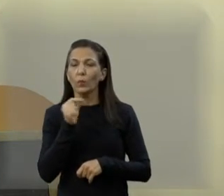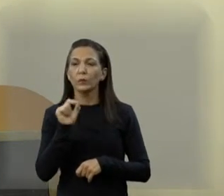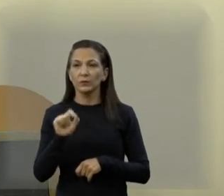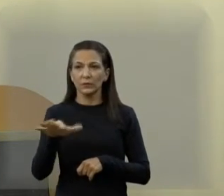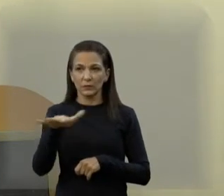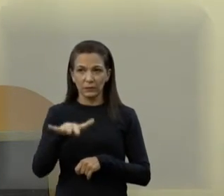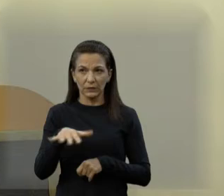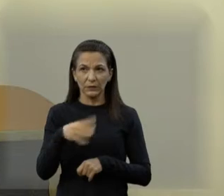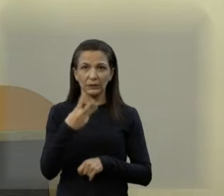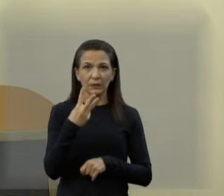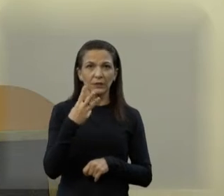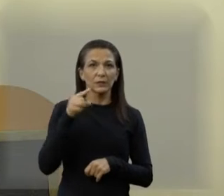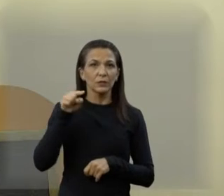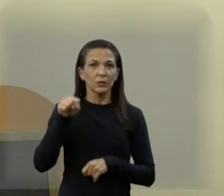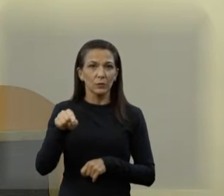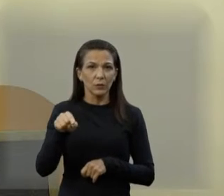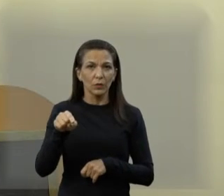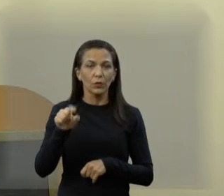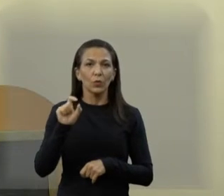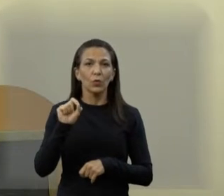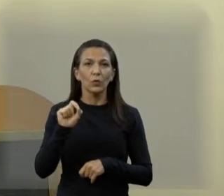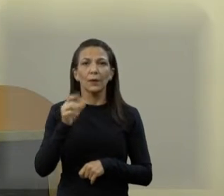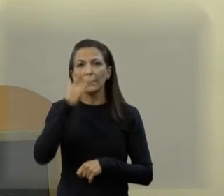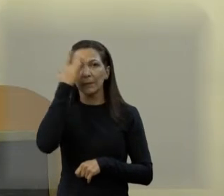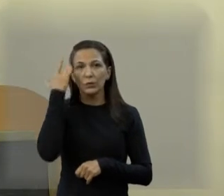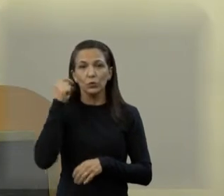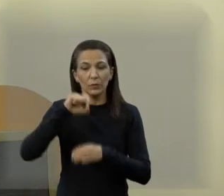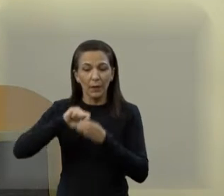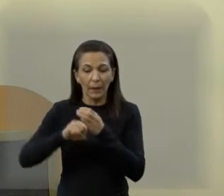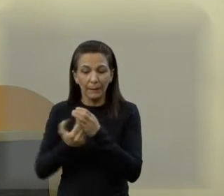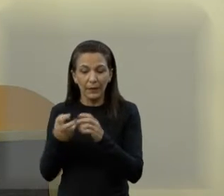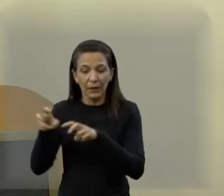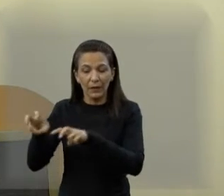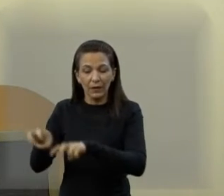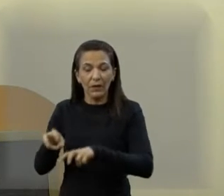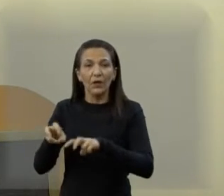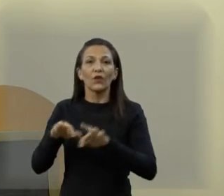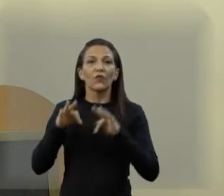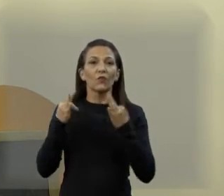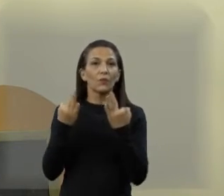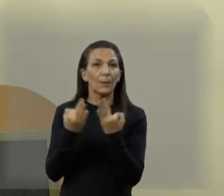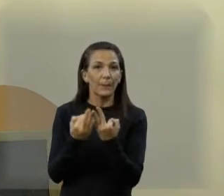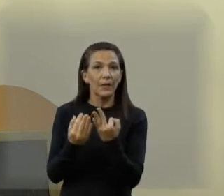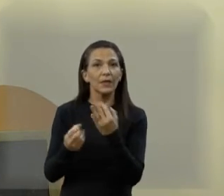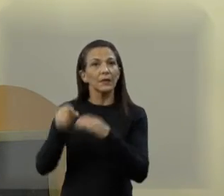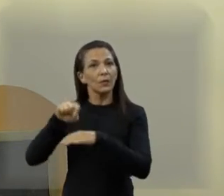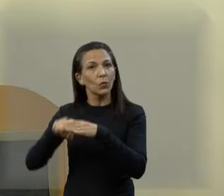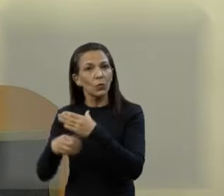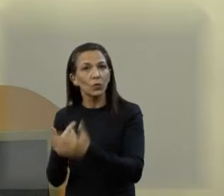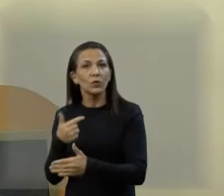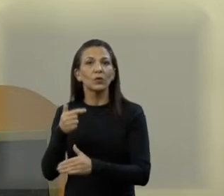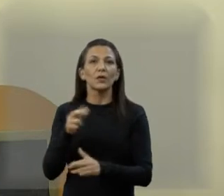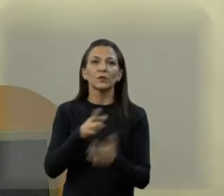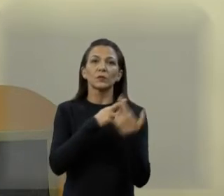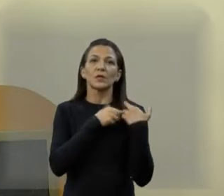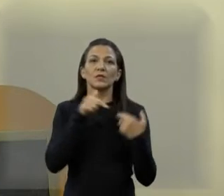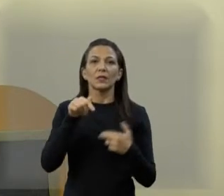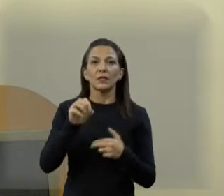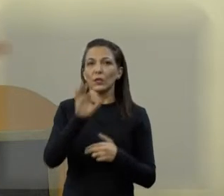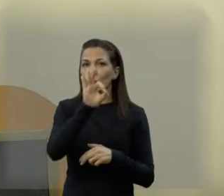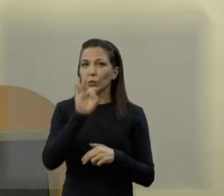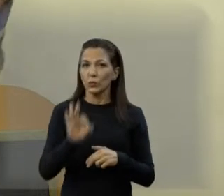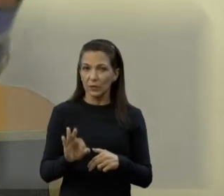destes três mil seriam Produtores Rurais da Agricultura Familiar responsáveis por setenta por cento dos